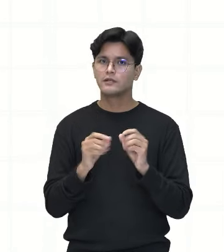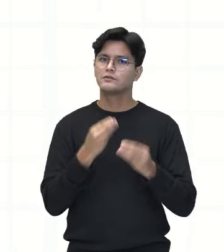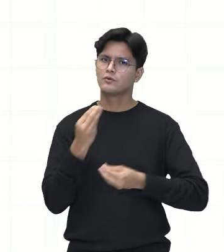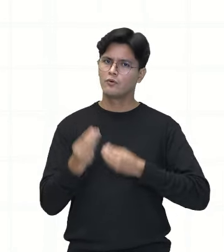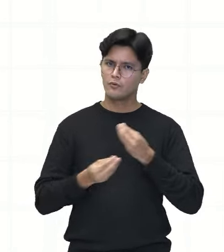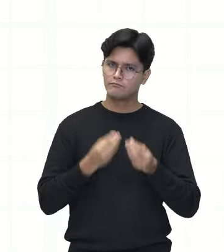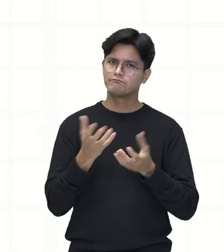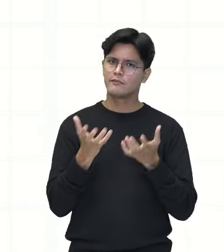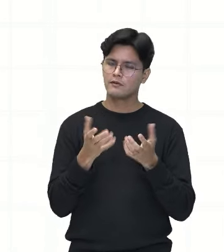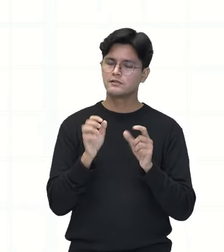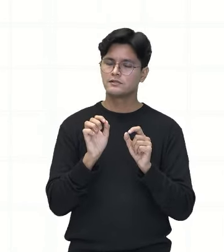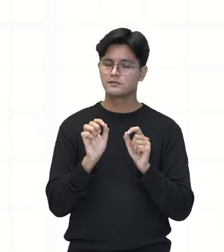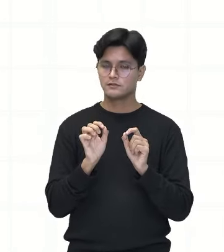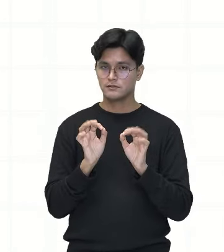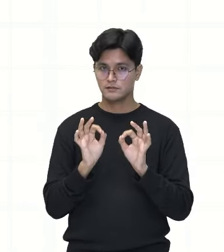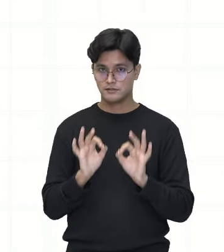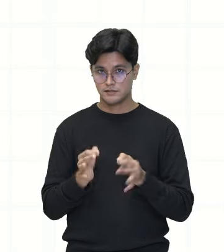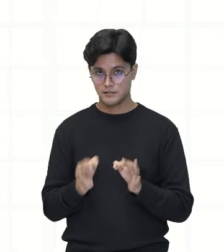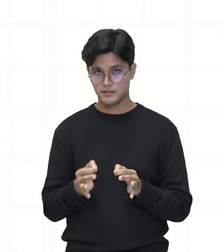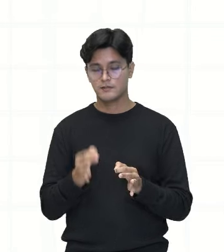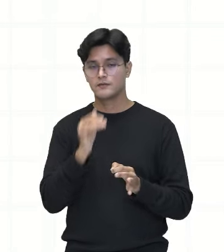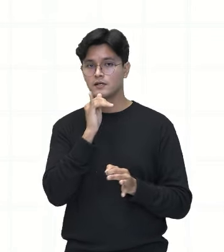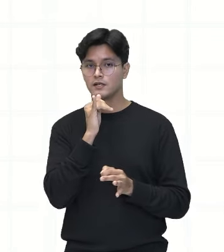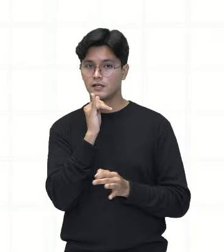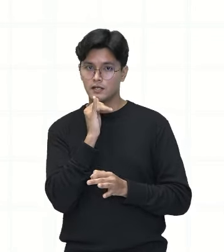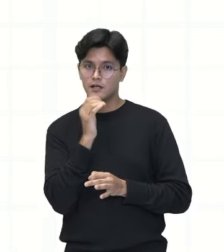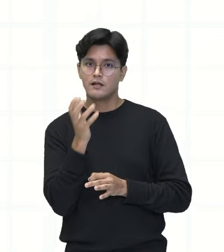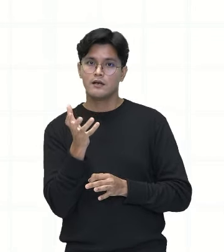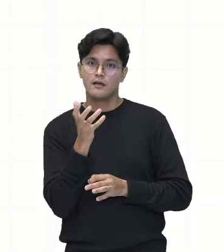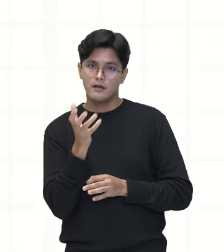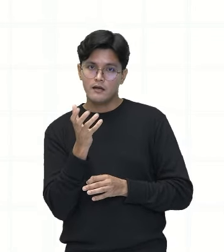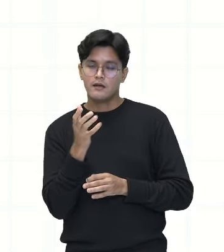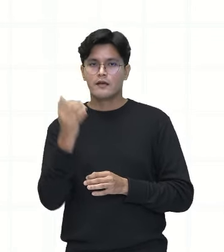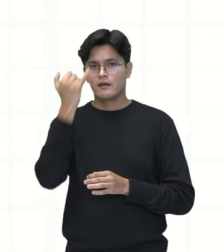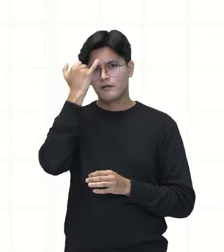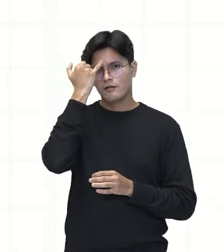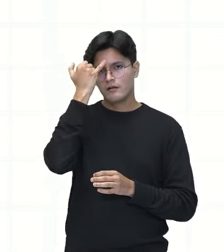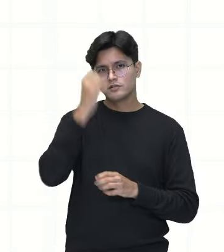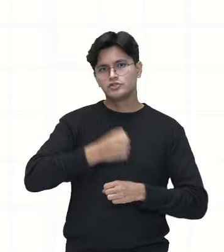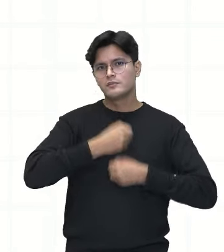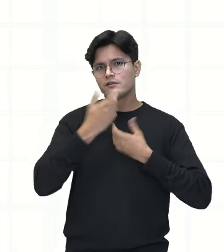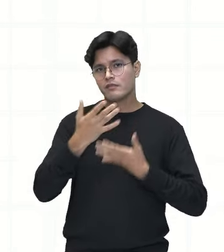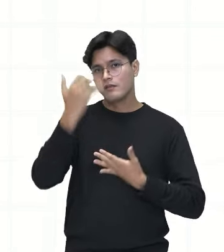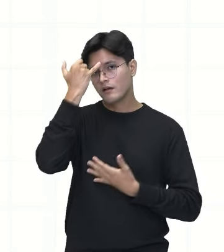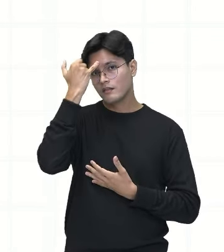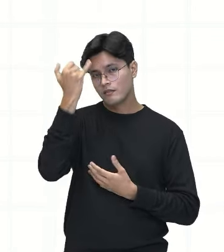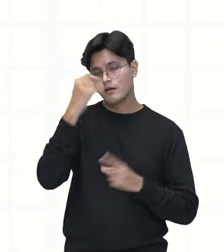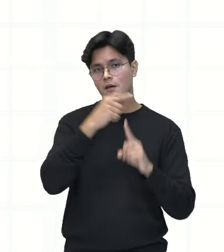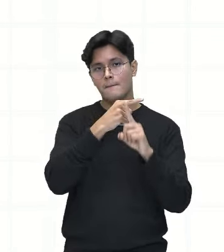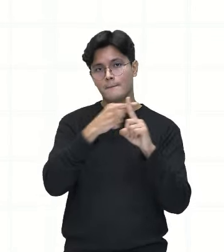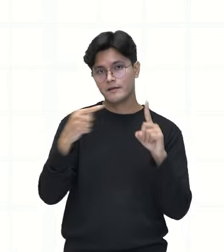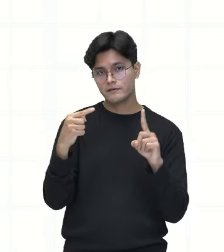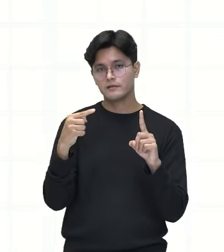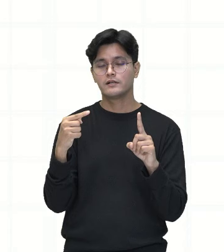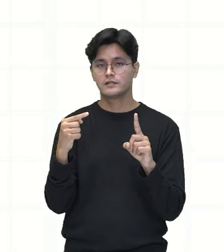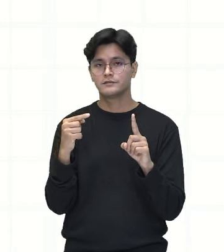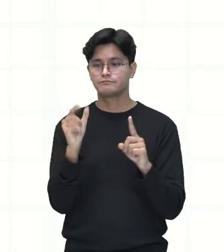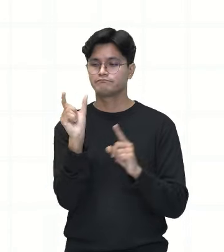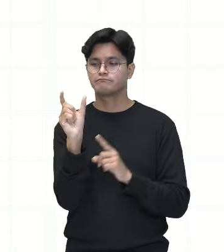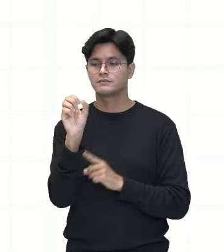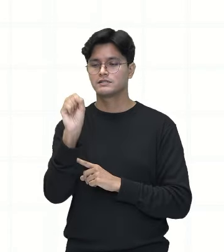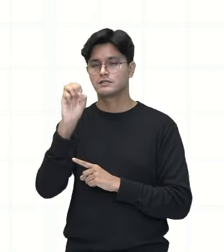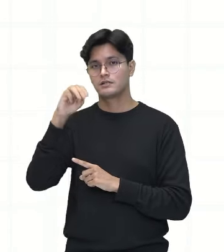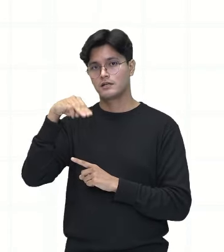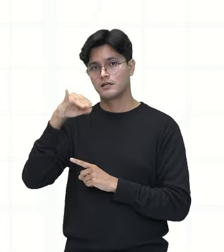deseja. Então, se você quer dar essa ideia aqui de metade, né? Como nós temos na palavra semi, você